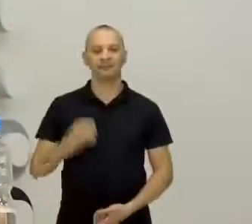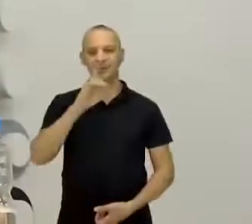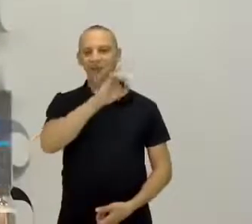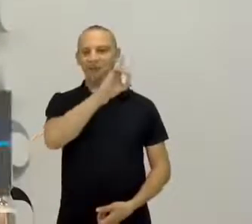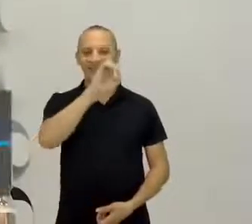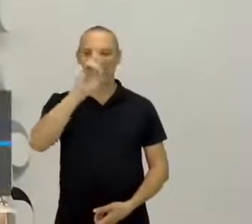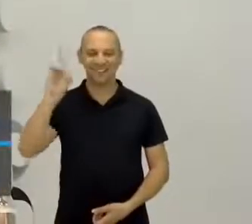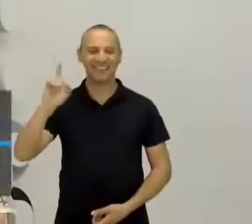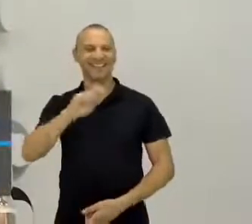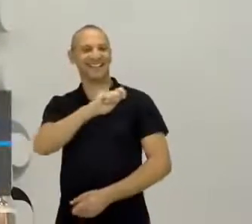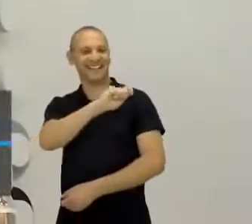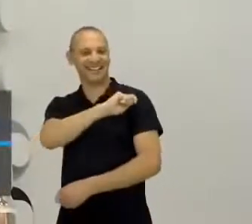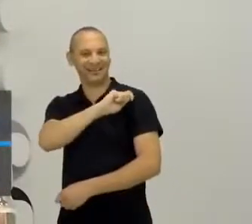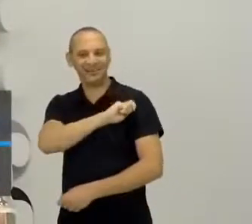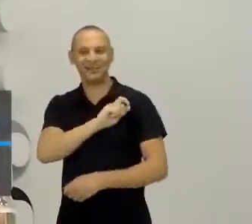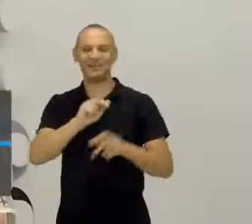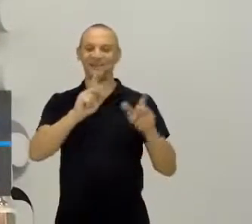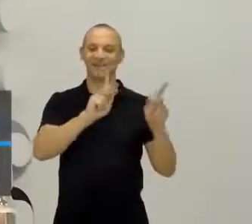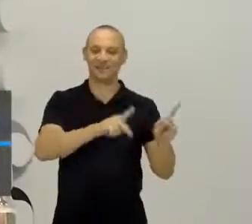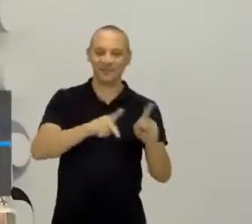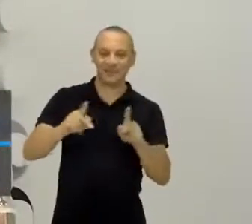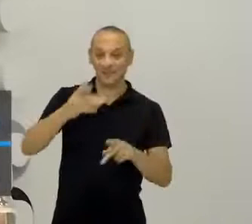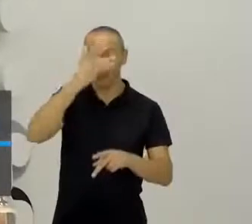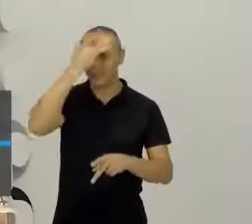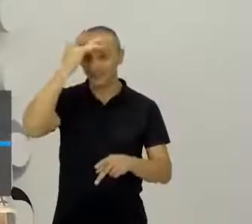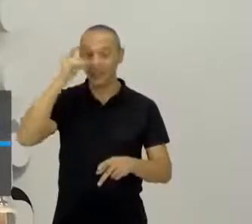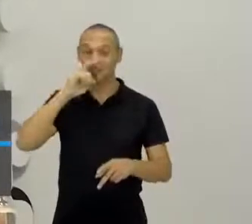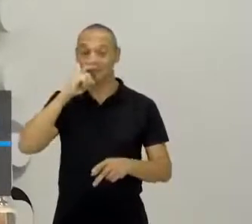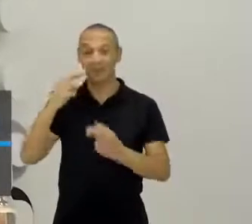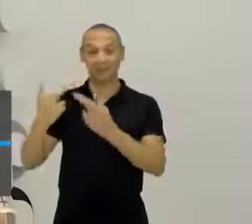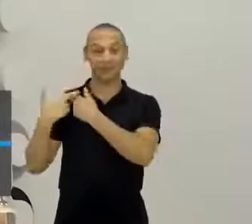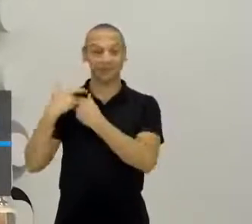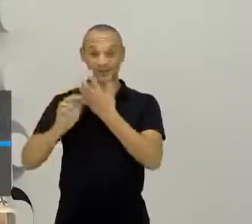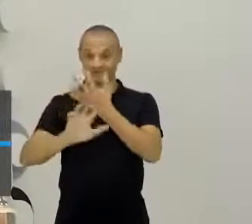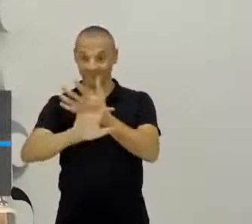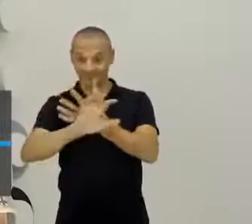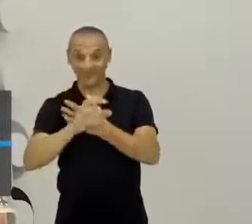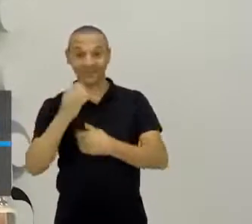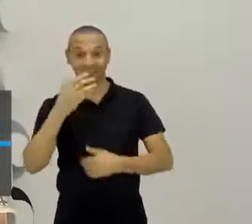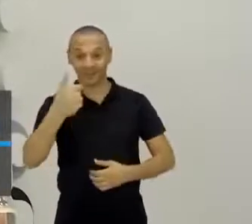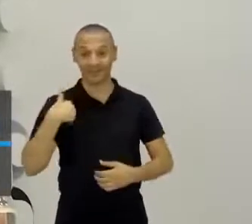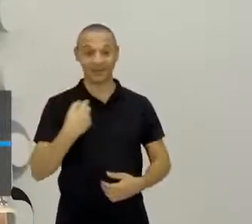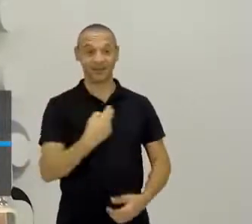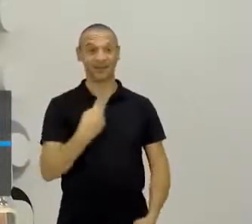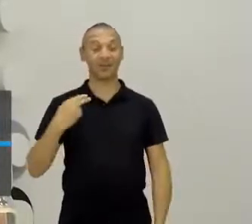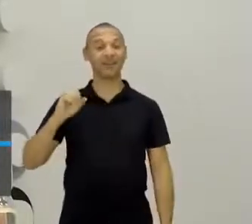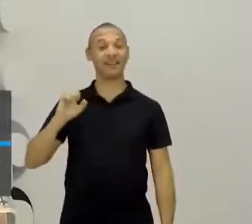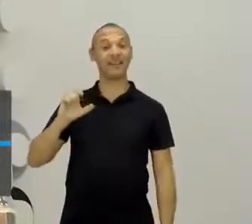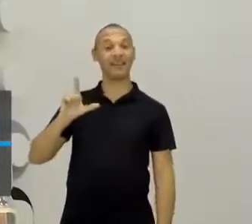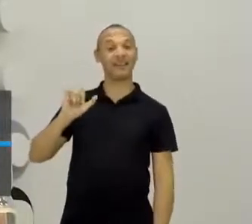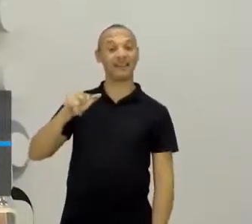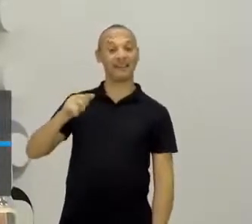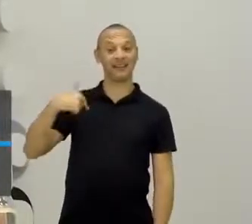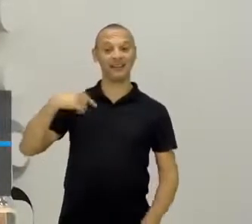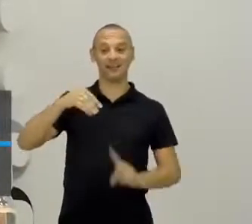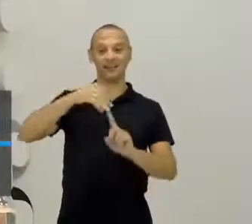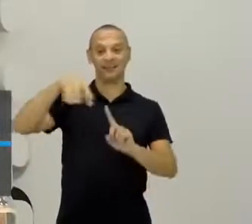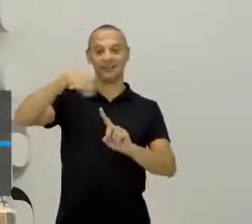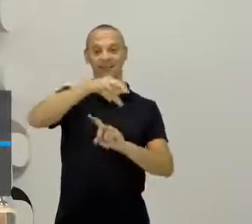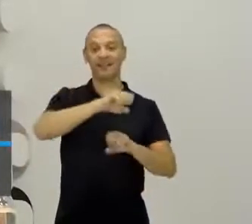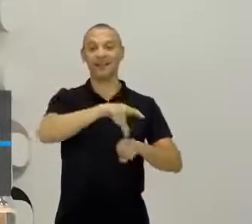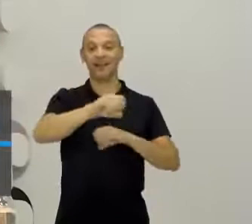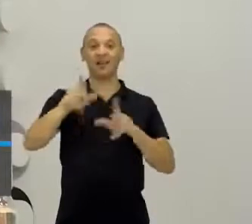Bom dia, alunos, professores, pais que nos acompanham, tudo bem? Sou a professora Elaine, vou moderar a aula da